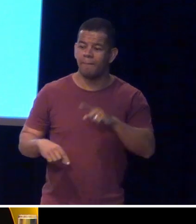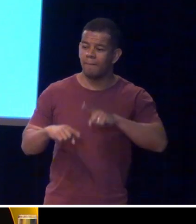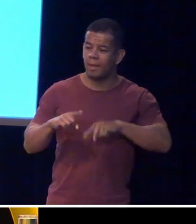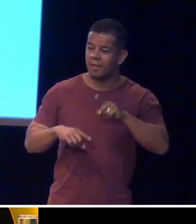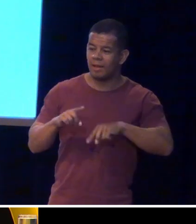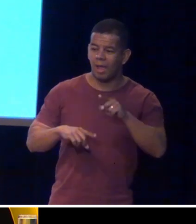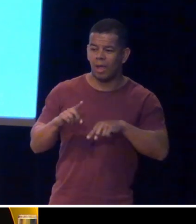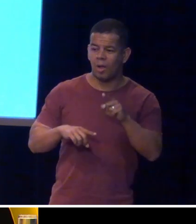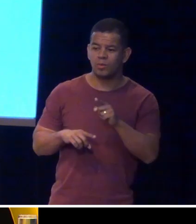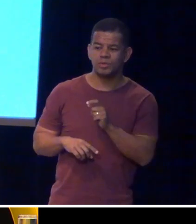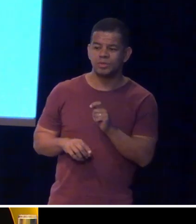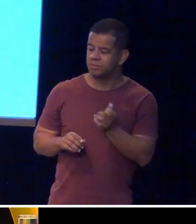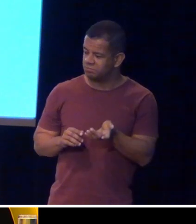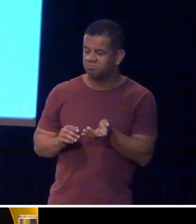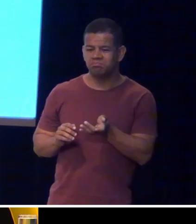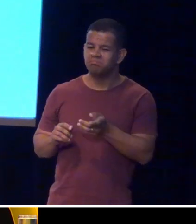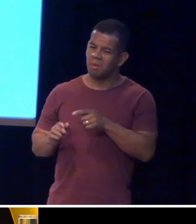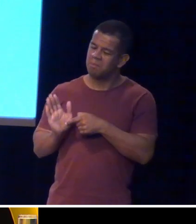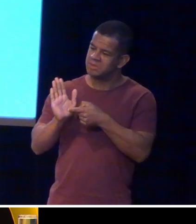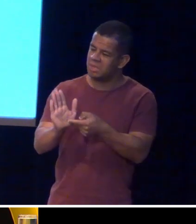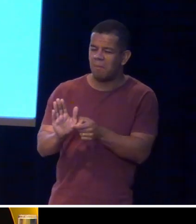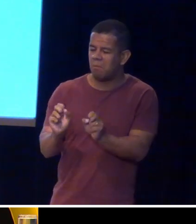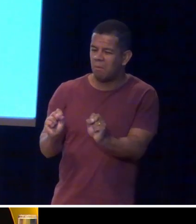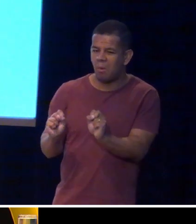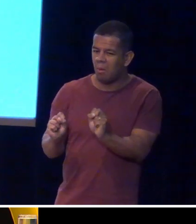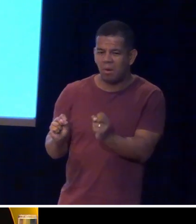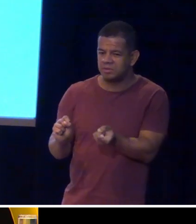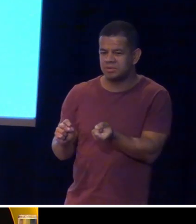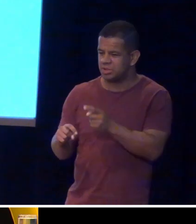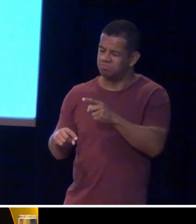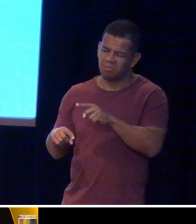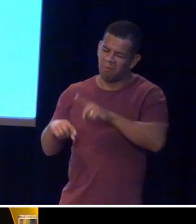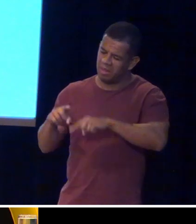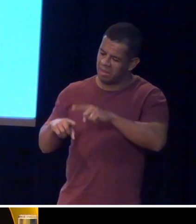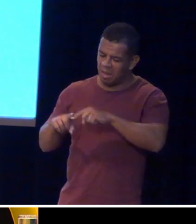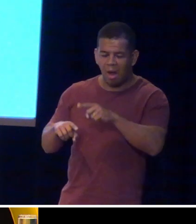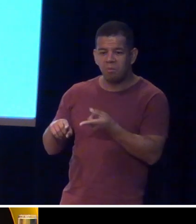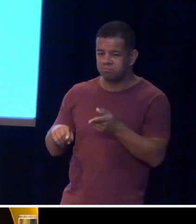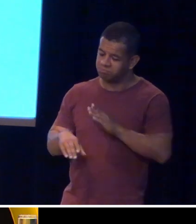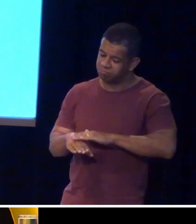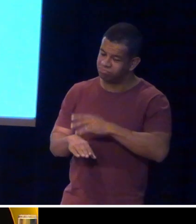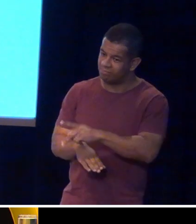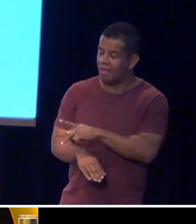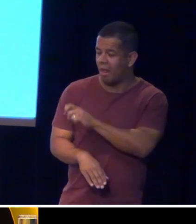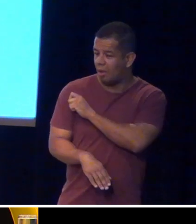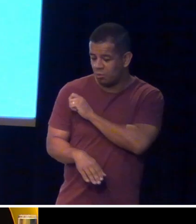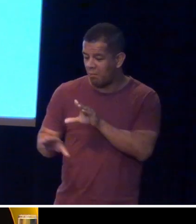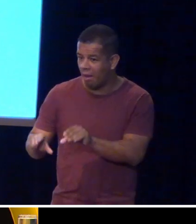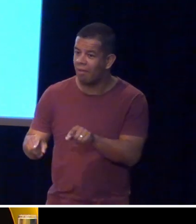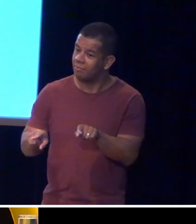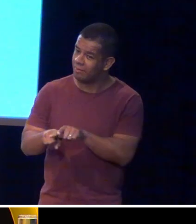digital. A gente pode apresentar esse material, né, físico. Nem tudo que está no digital ele pode